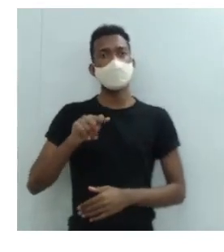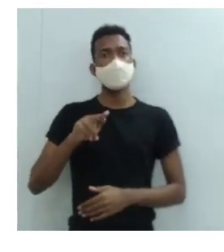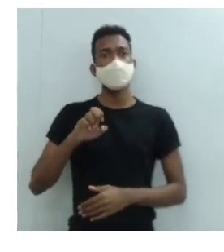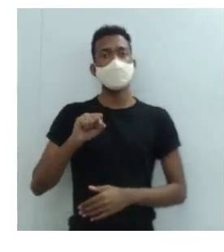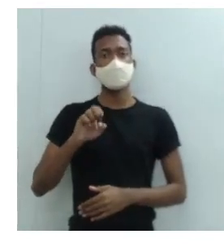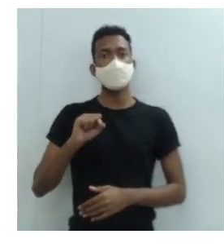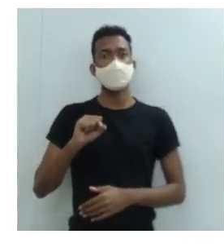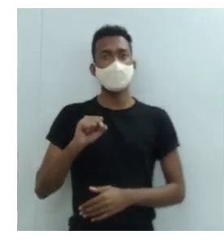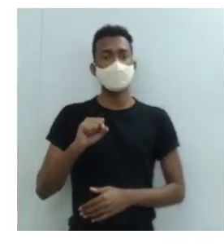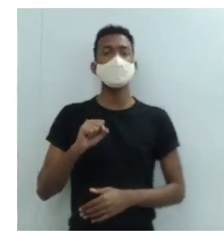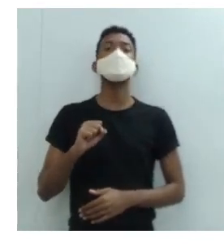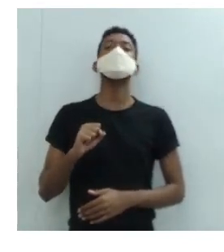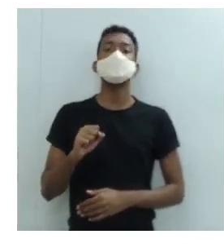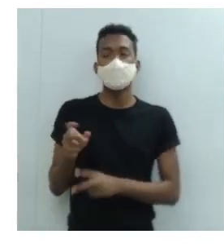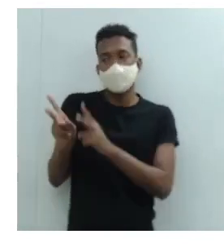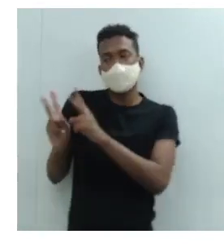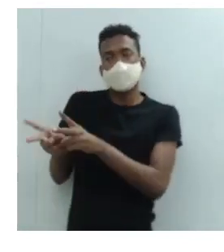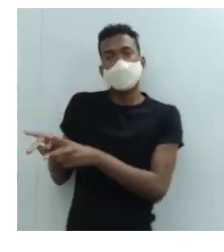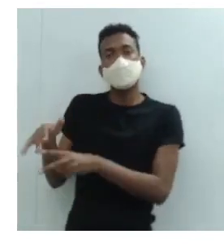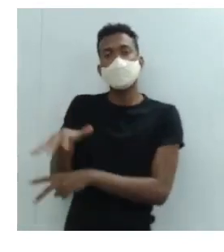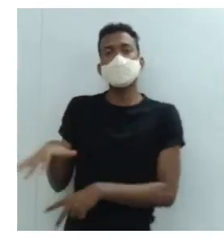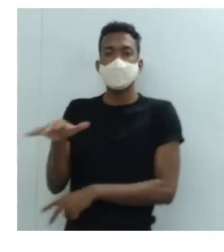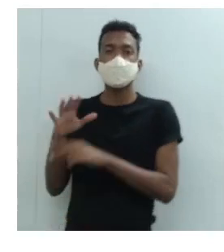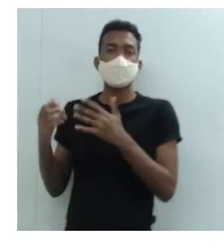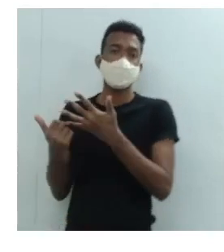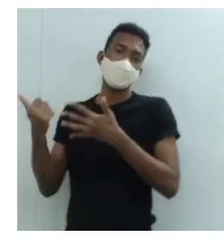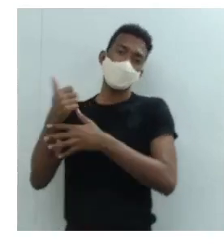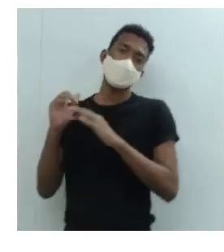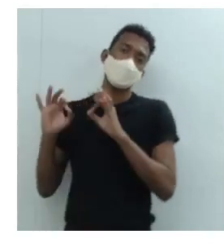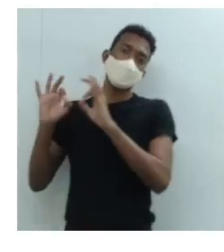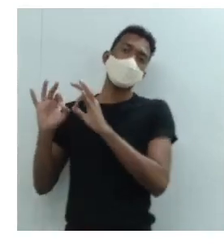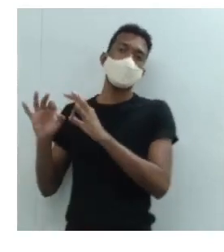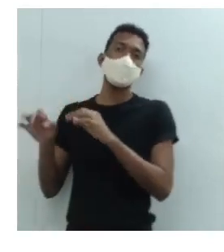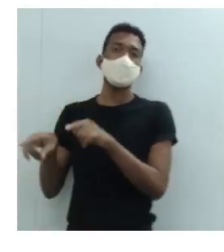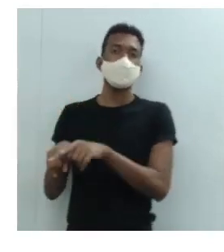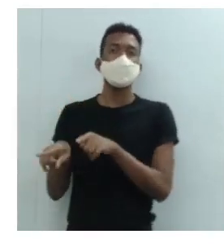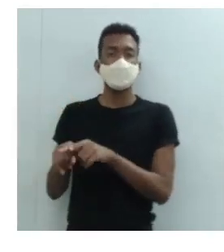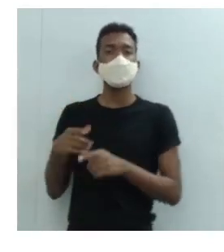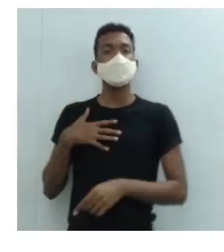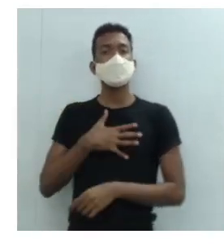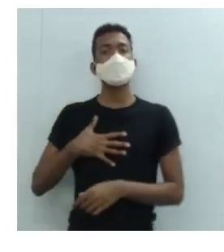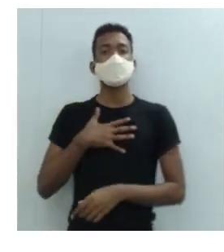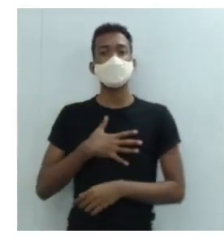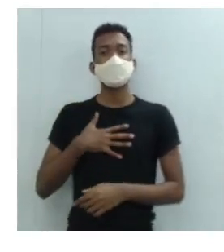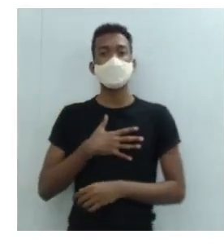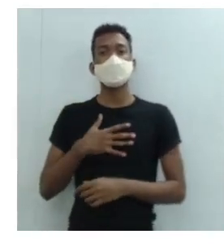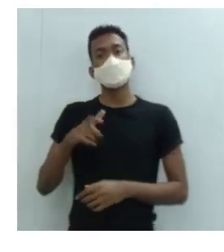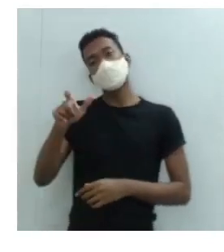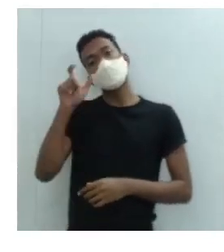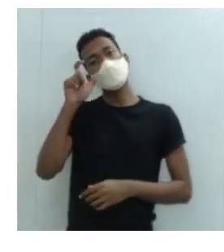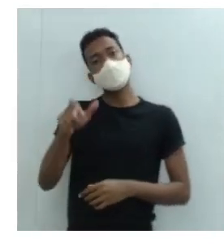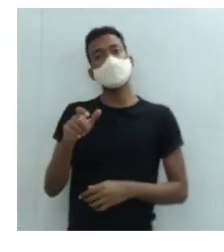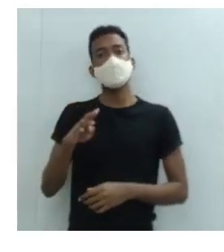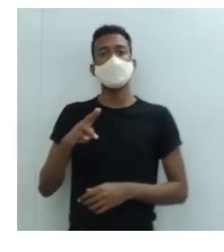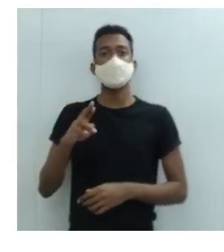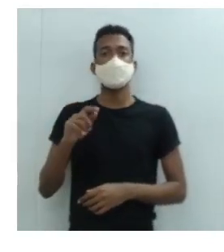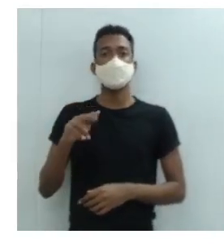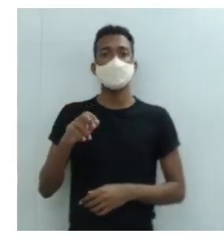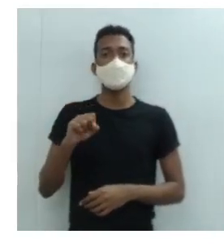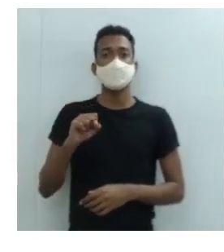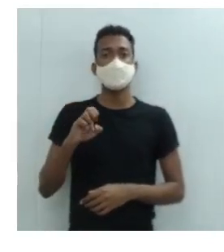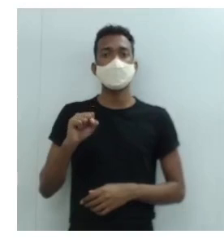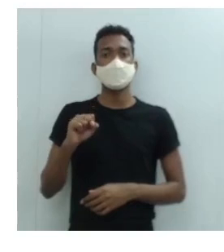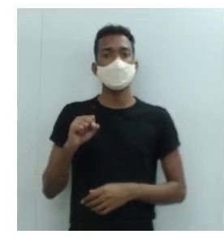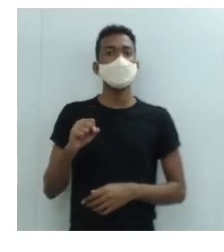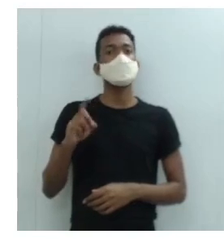do rei. Manter os privilégios dos nobres e satisfazer o quê? Os interesses dos burgueses. Aí vem a